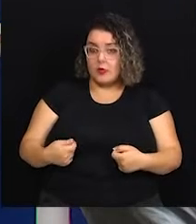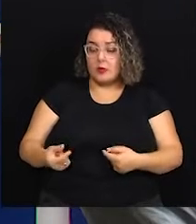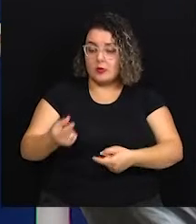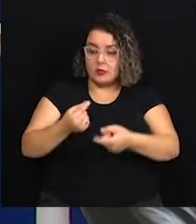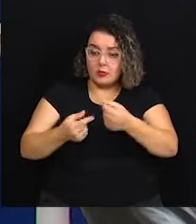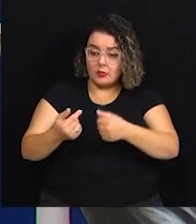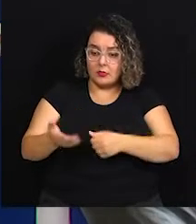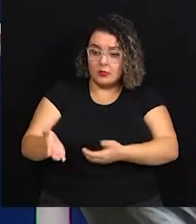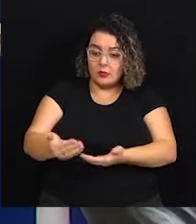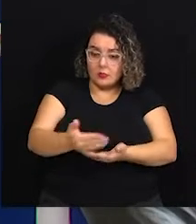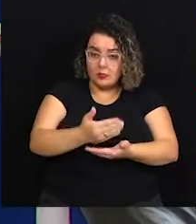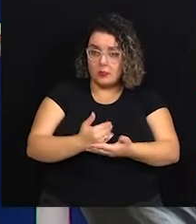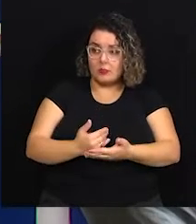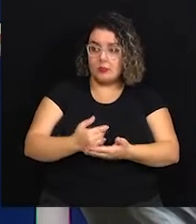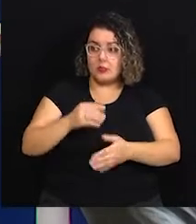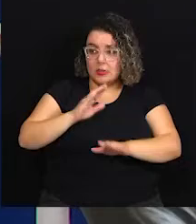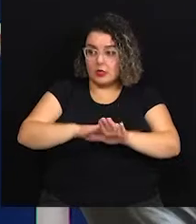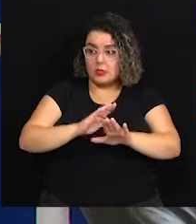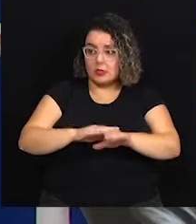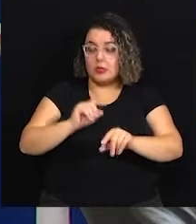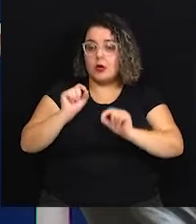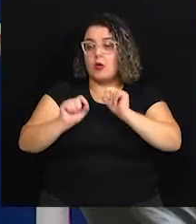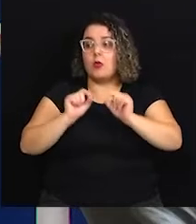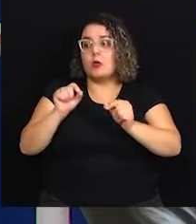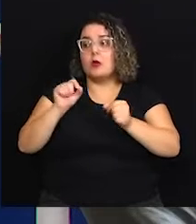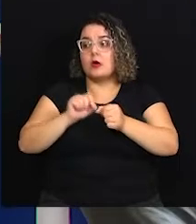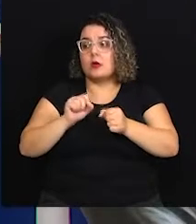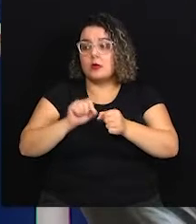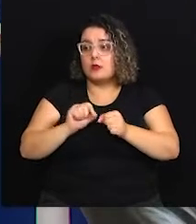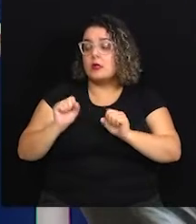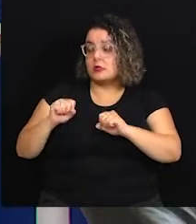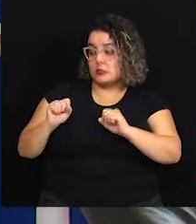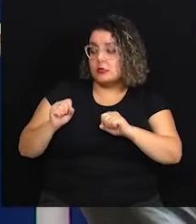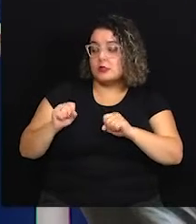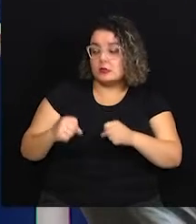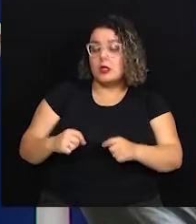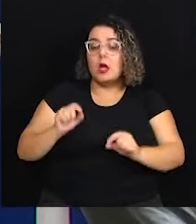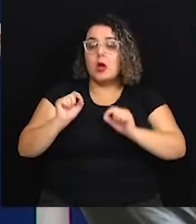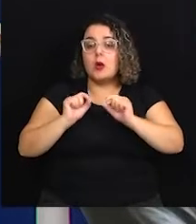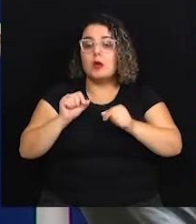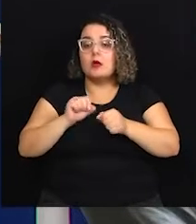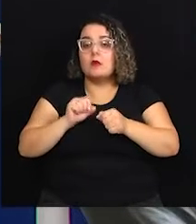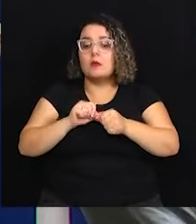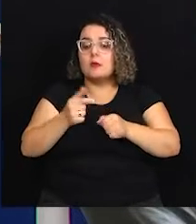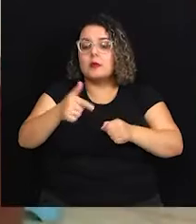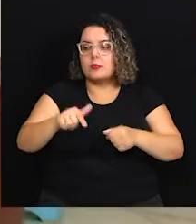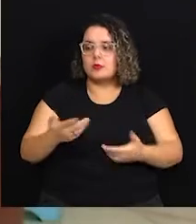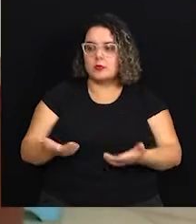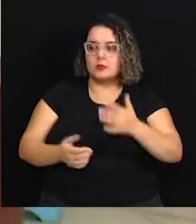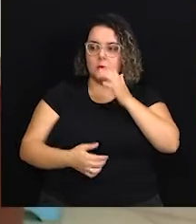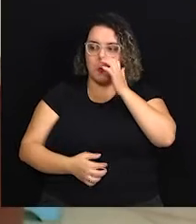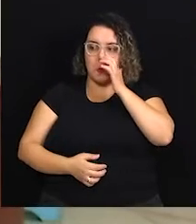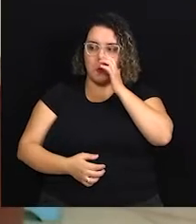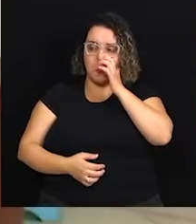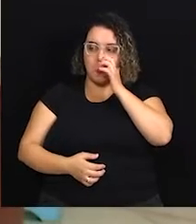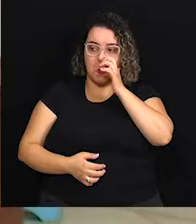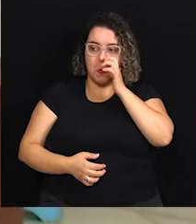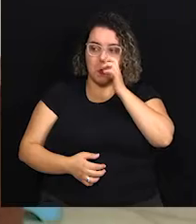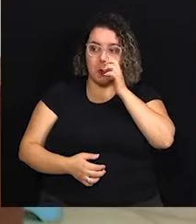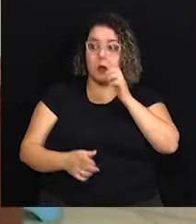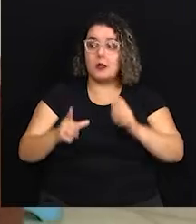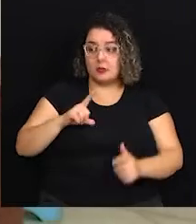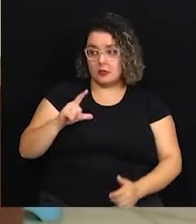fundos para as atividades aqui. Sim, o que vocês fazem para manter aqui esse espaço em pé? Então, a gente tem